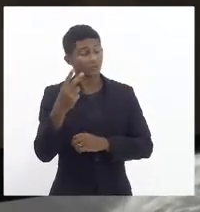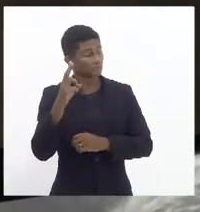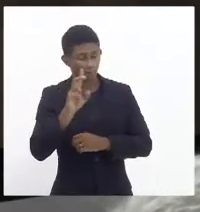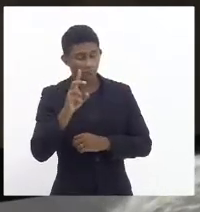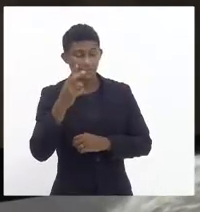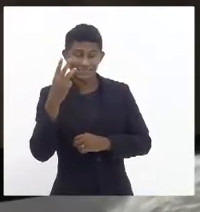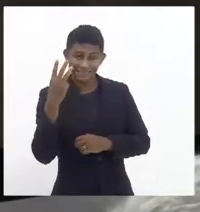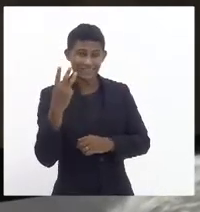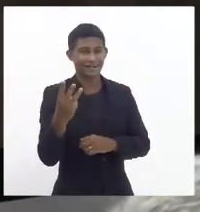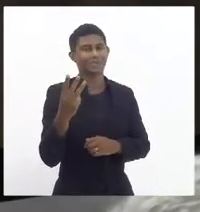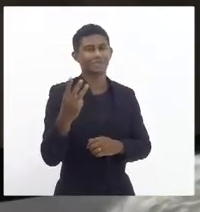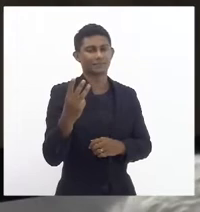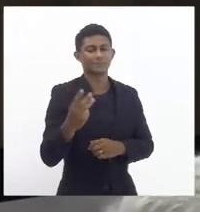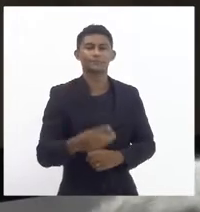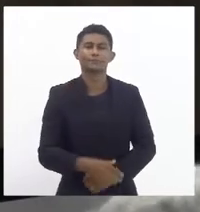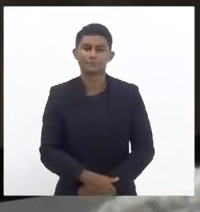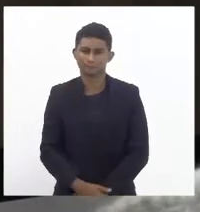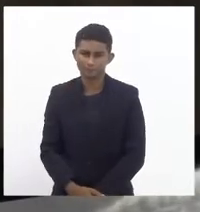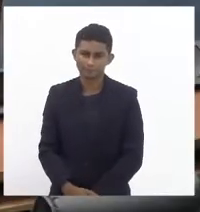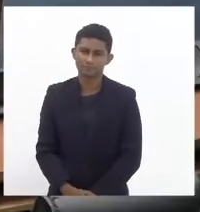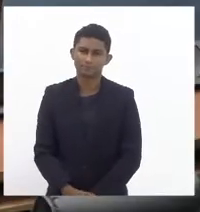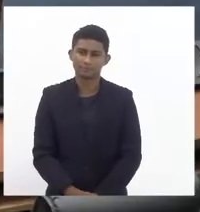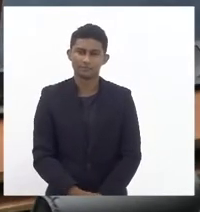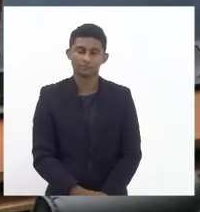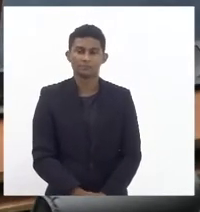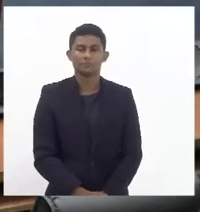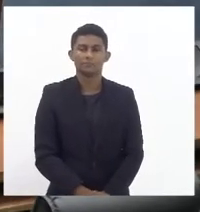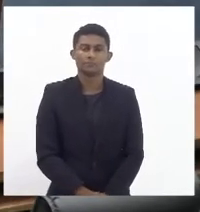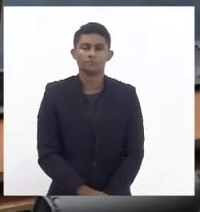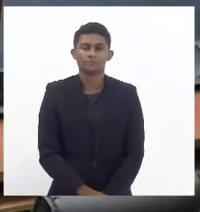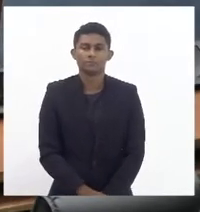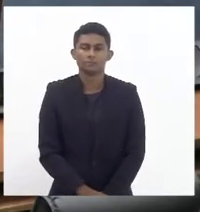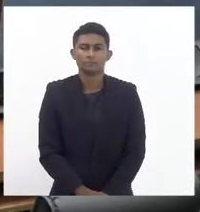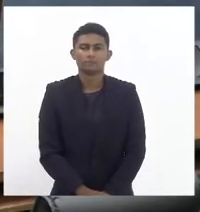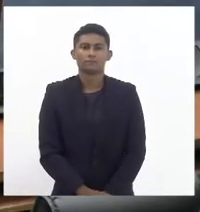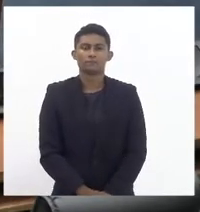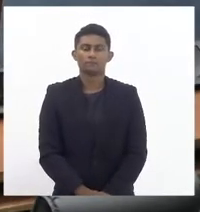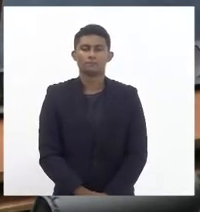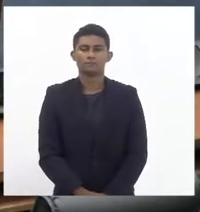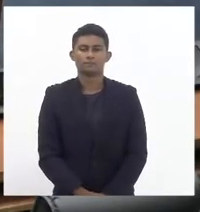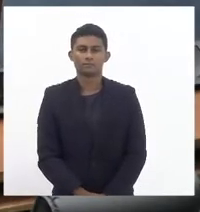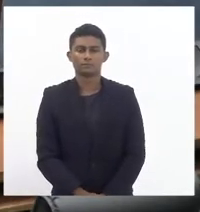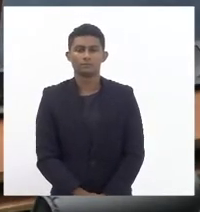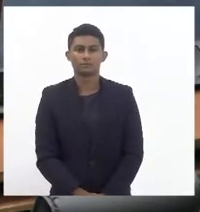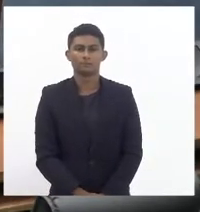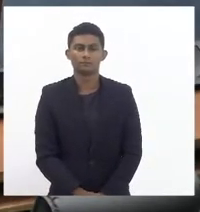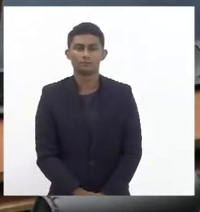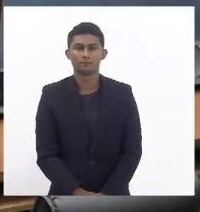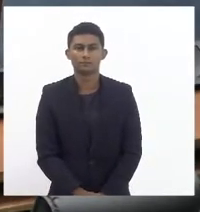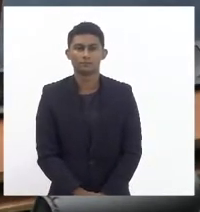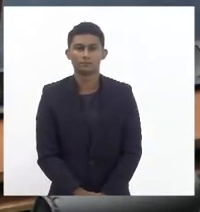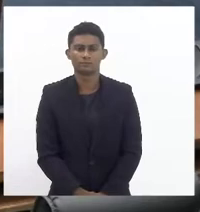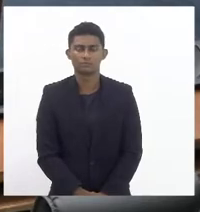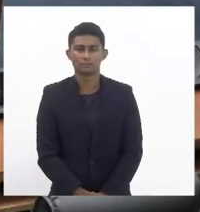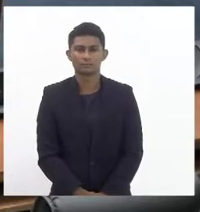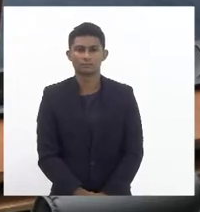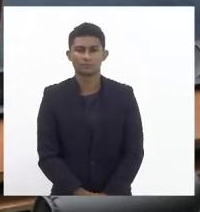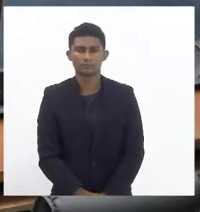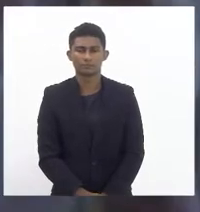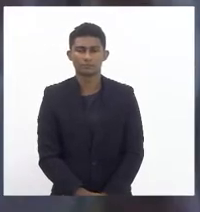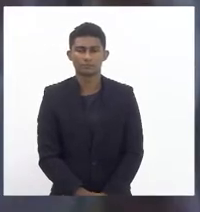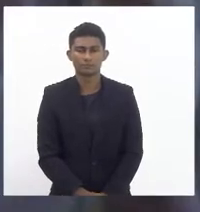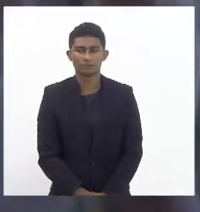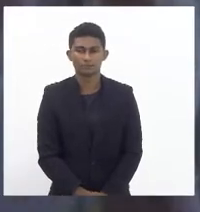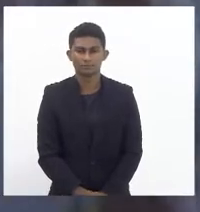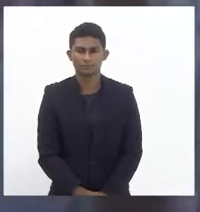não três E aí E aí e o que é reza é isso